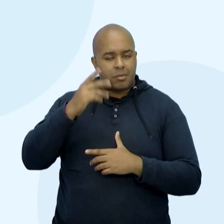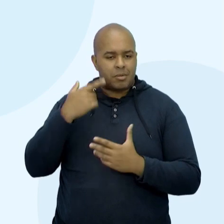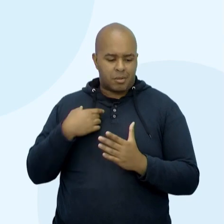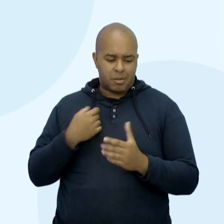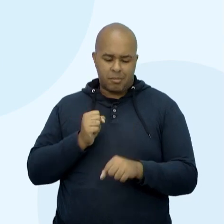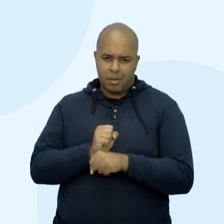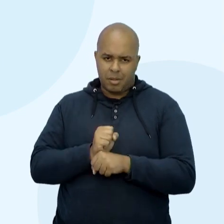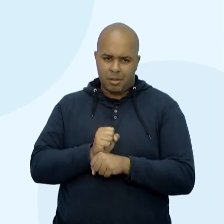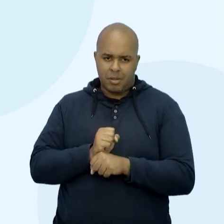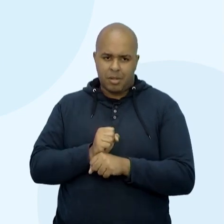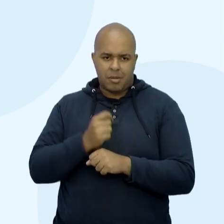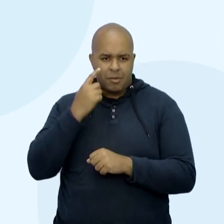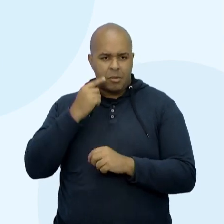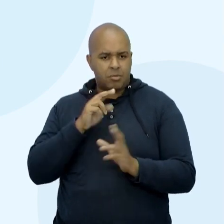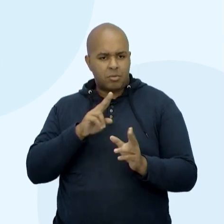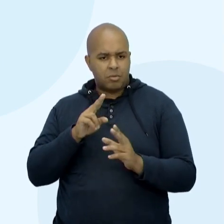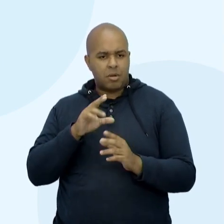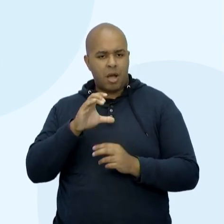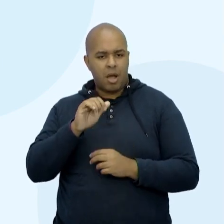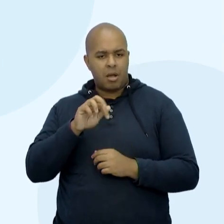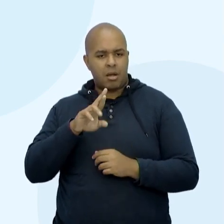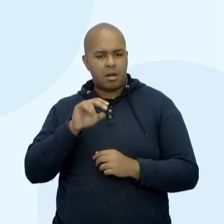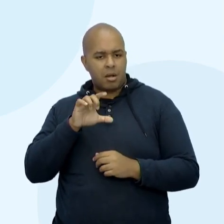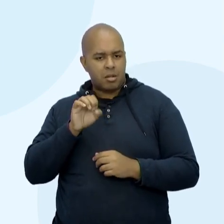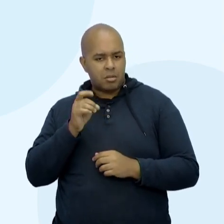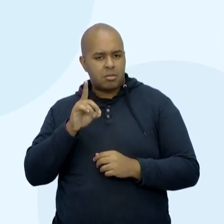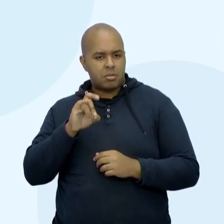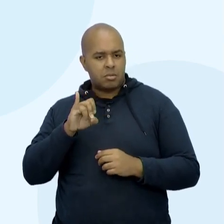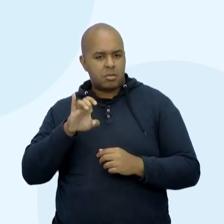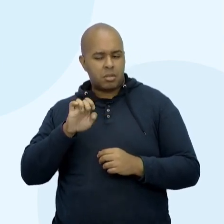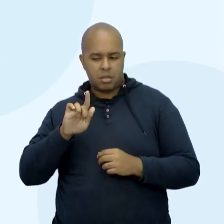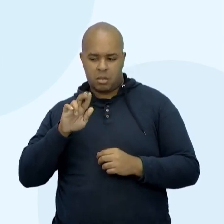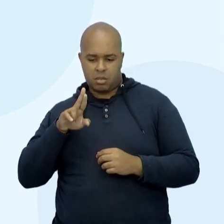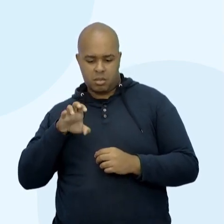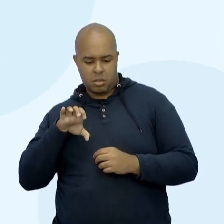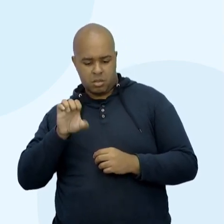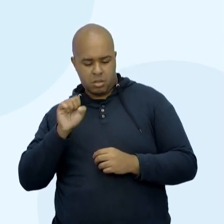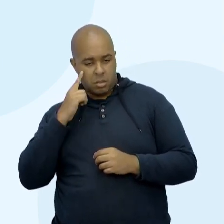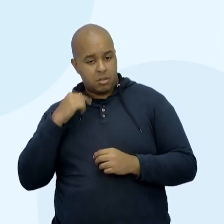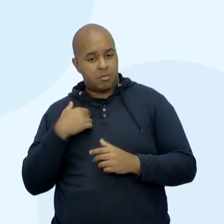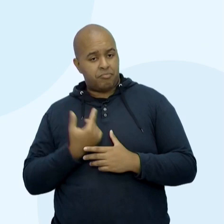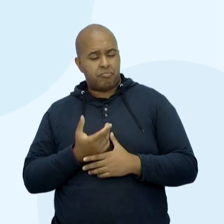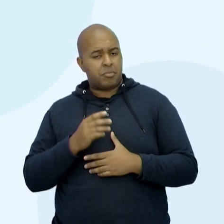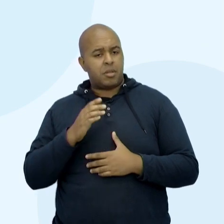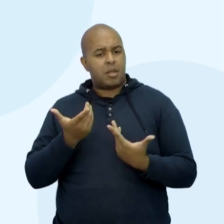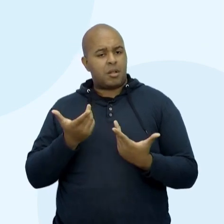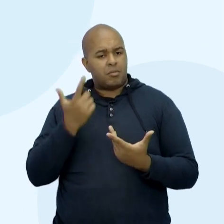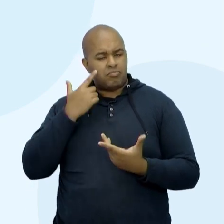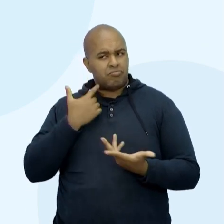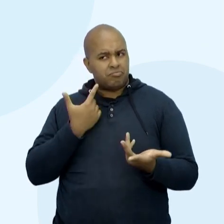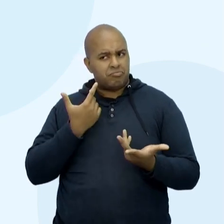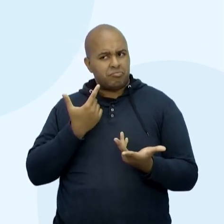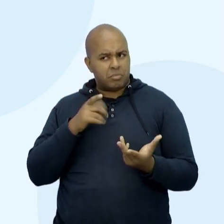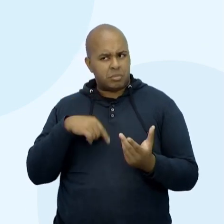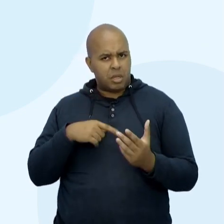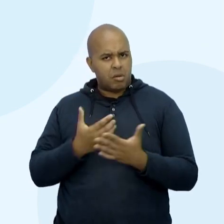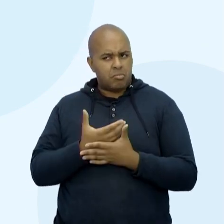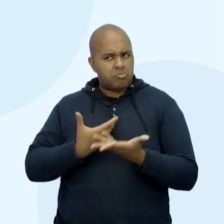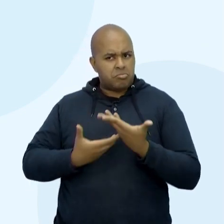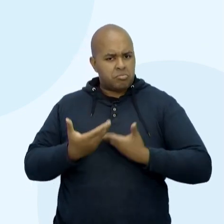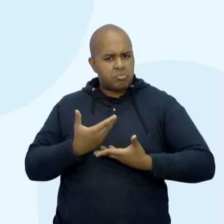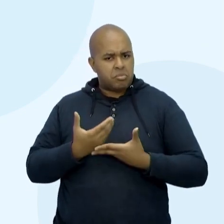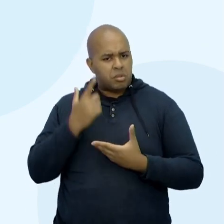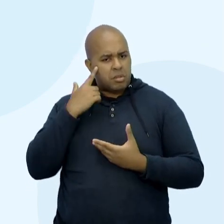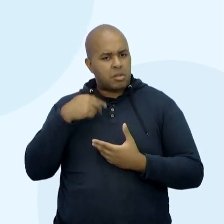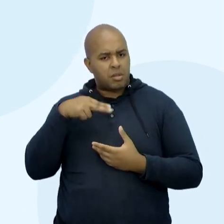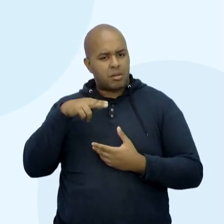pausa aí, no próximo nome, olha só. Carlos Diegues. Quem foi Carlos Diegues? Cacá Diegues. Por que Cacá Diegues? Eu tenho intimidade com ele. Pesquisa